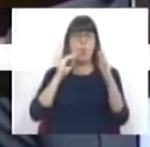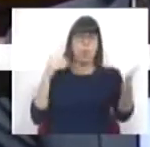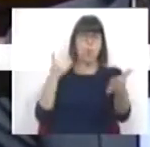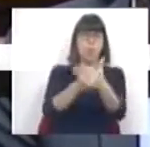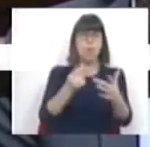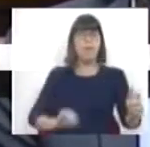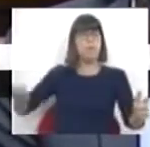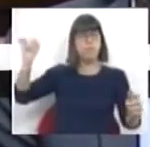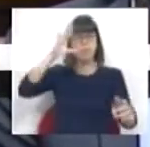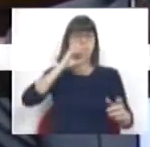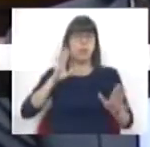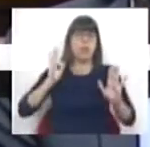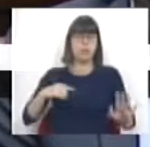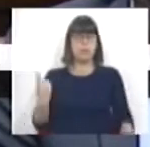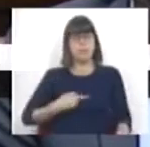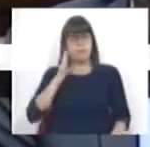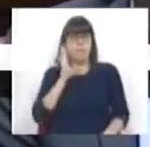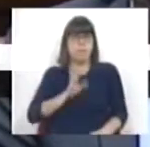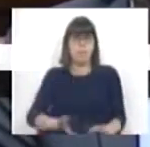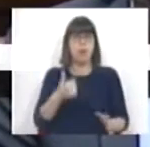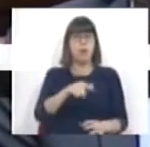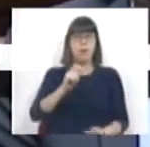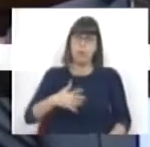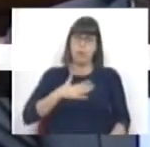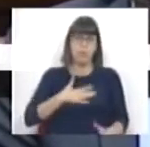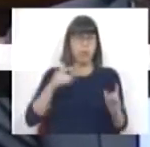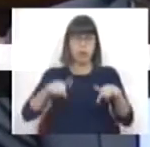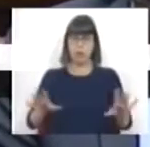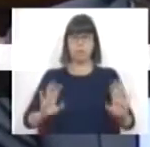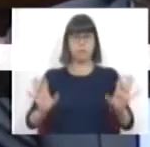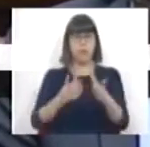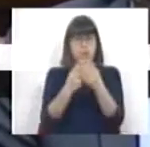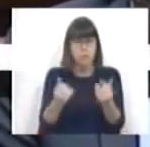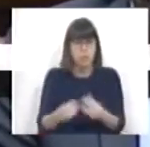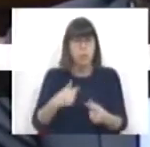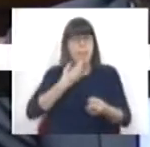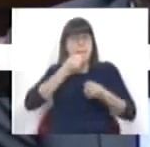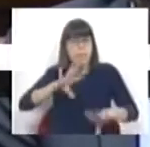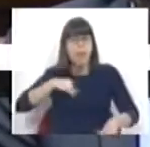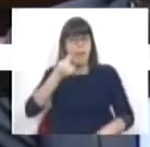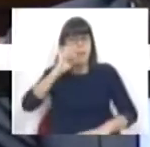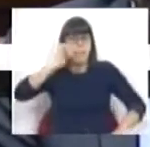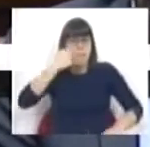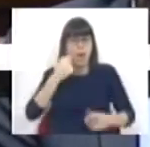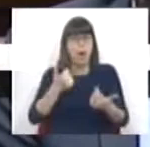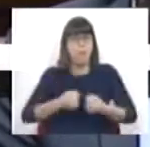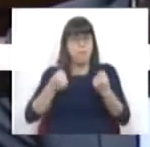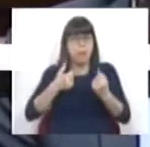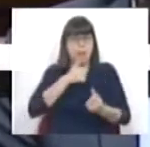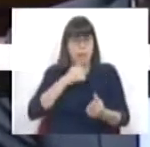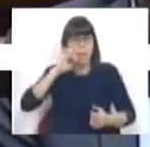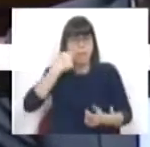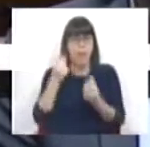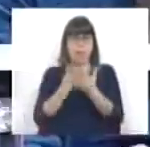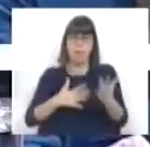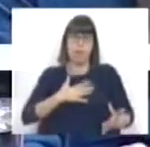linha, dinheiro público, como já todos sabemos. E o Bloco de Esquerda não estará cá para soluções em que perdemos dinheiro, perdemos capacidade de decisão e